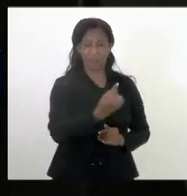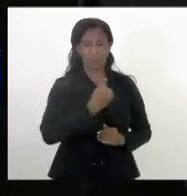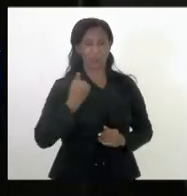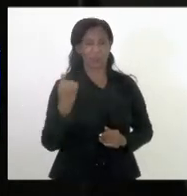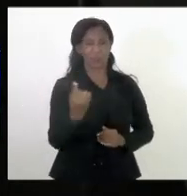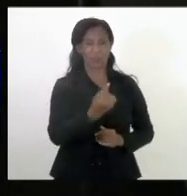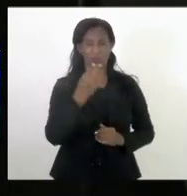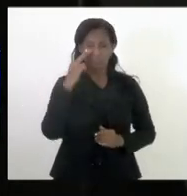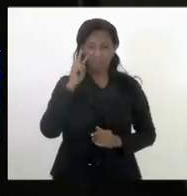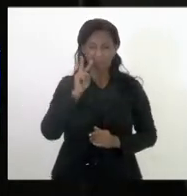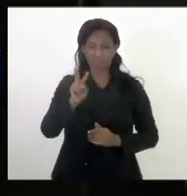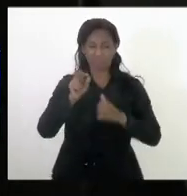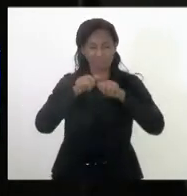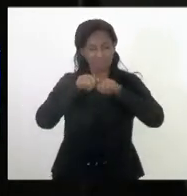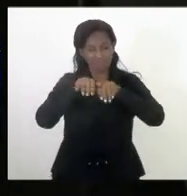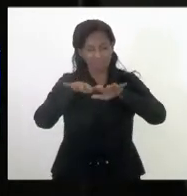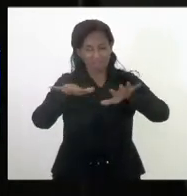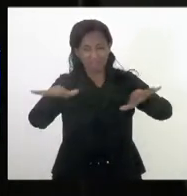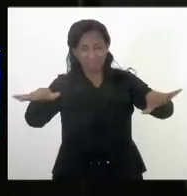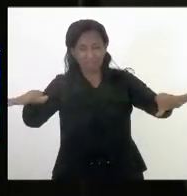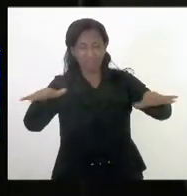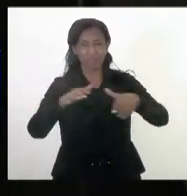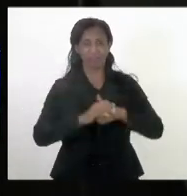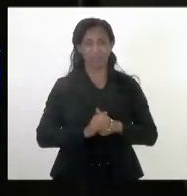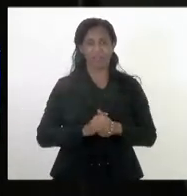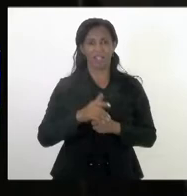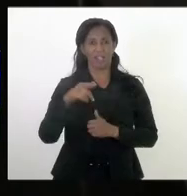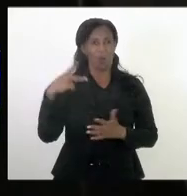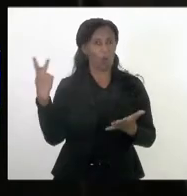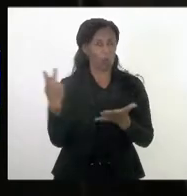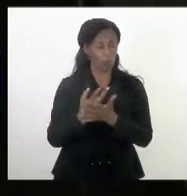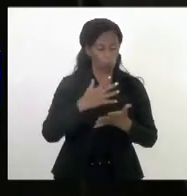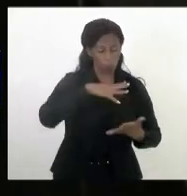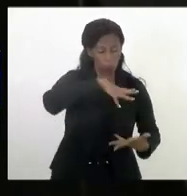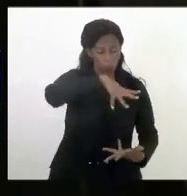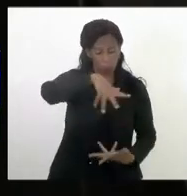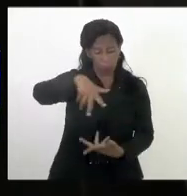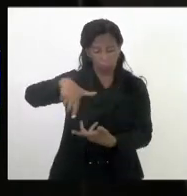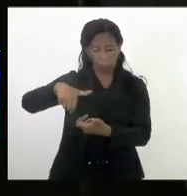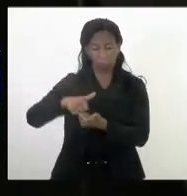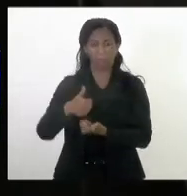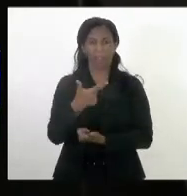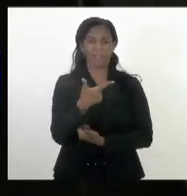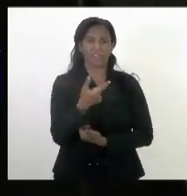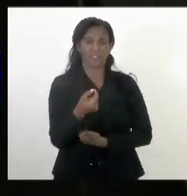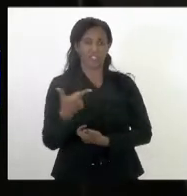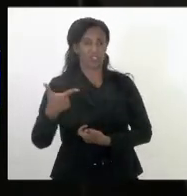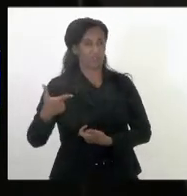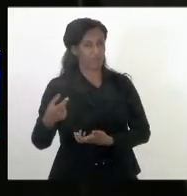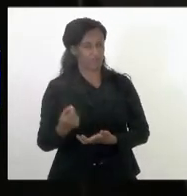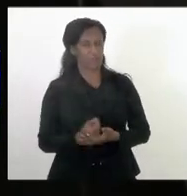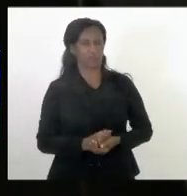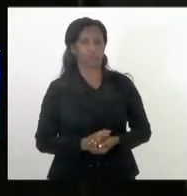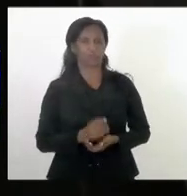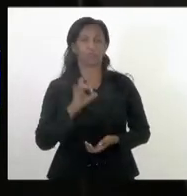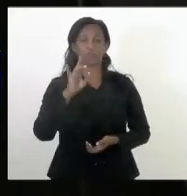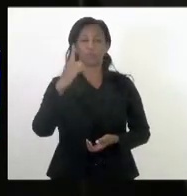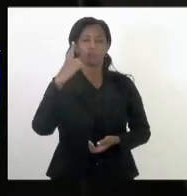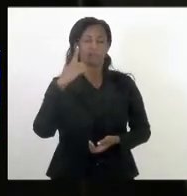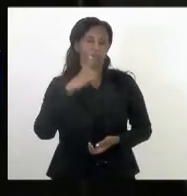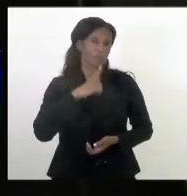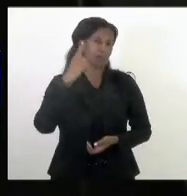pandemia da coronavírus, que se instalou no mundo a partir de 2020. Só para a gente ter uma